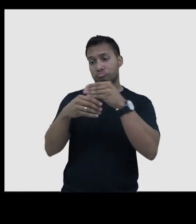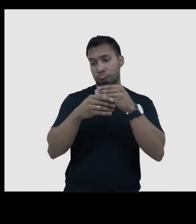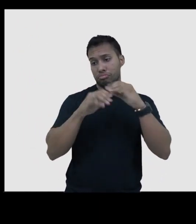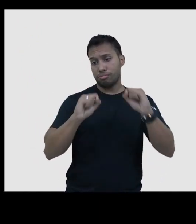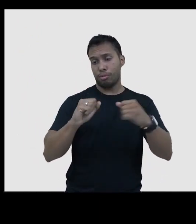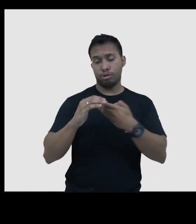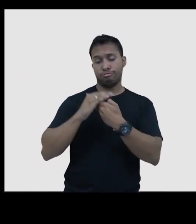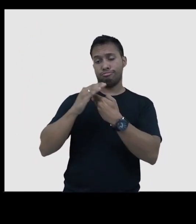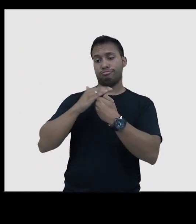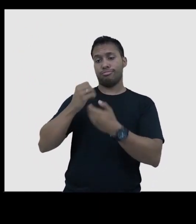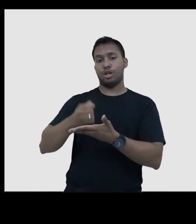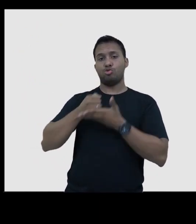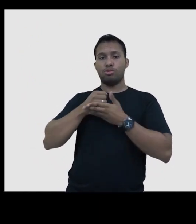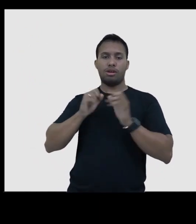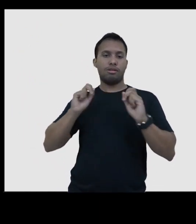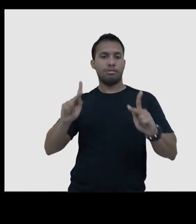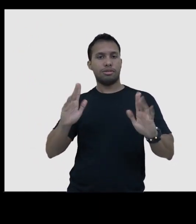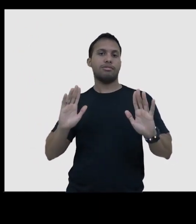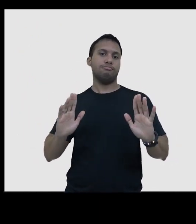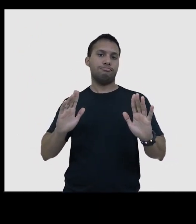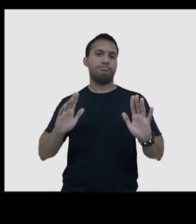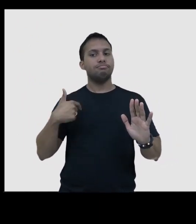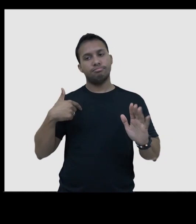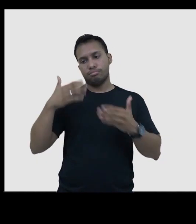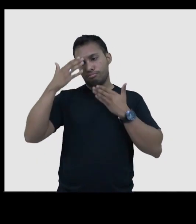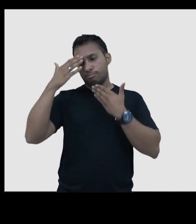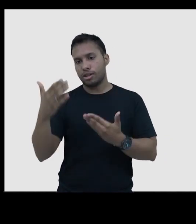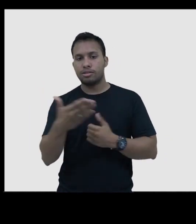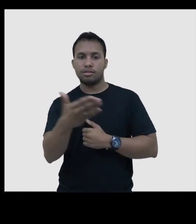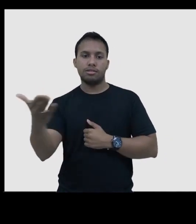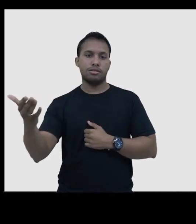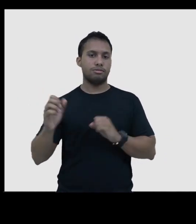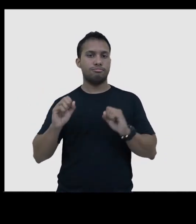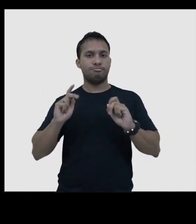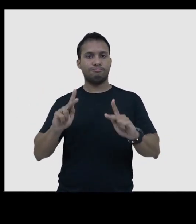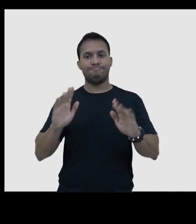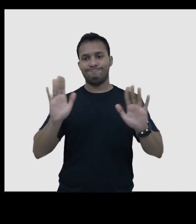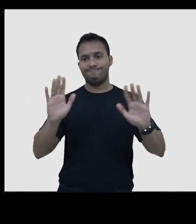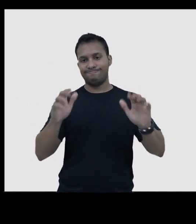Então sugestões a gente está aberto aí para deixar que vocês possam deixar aí nos comentários.